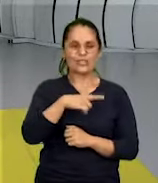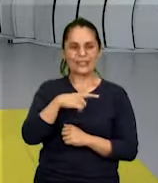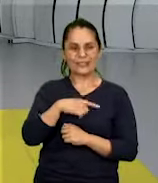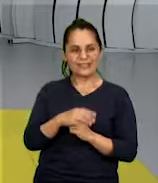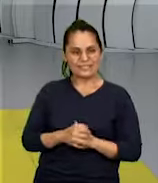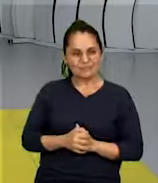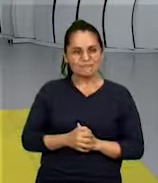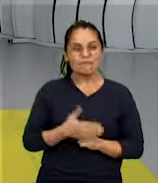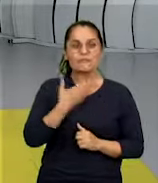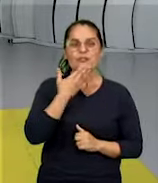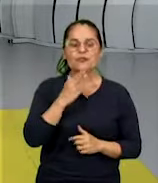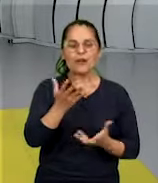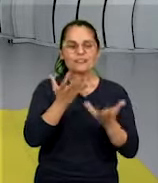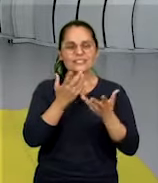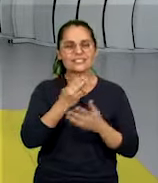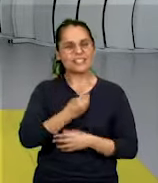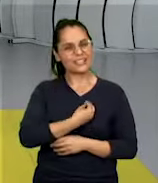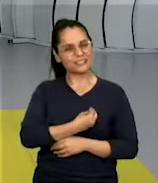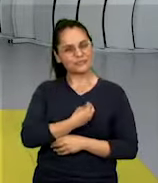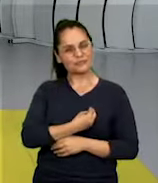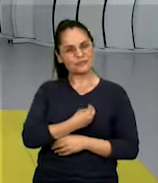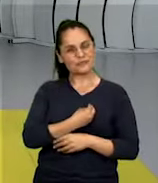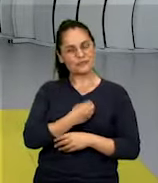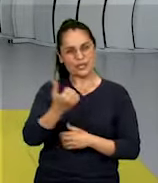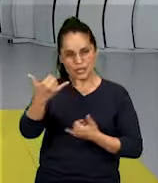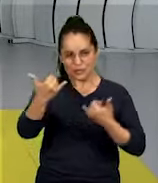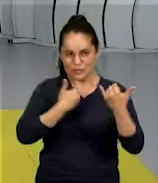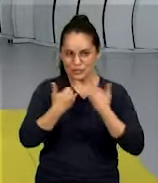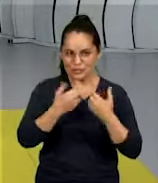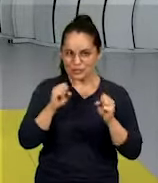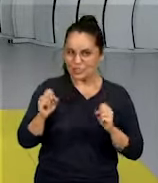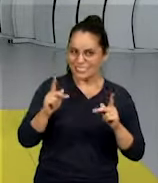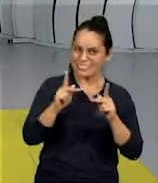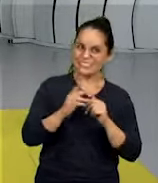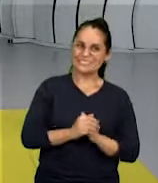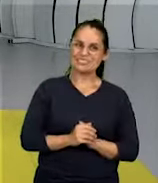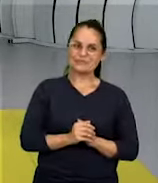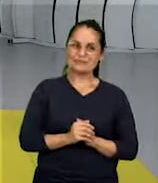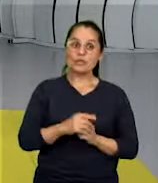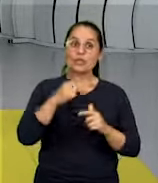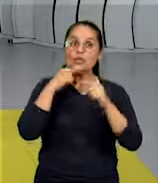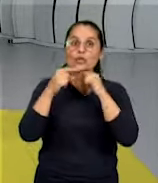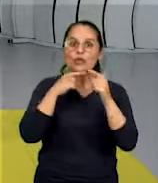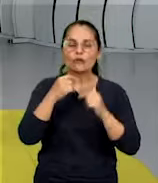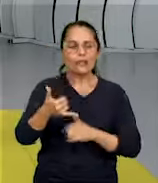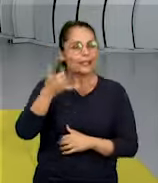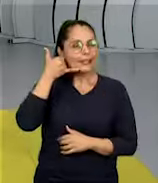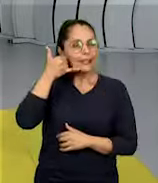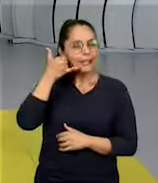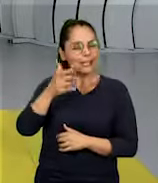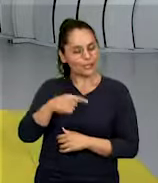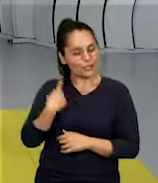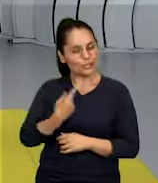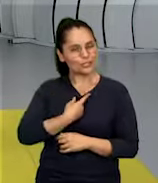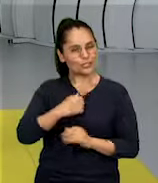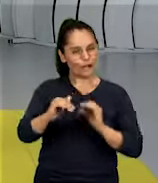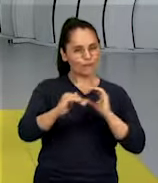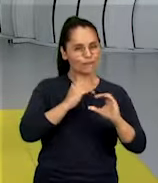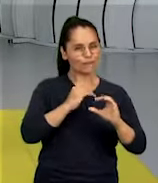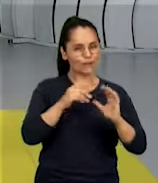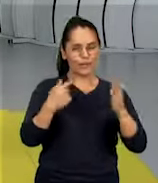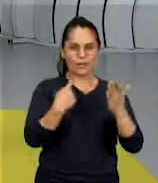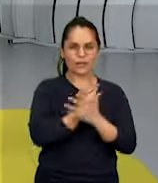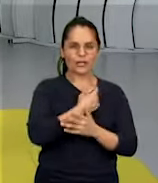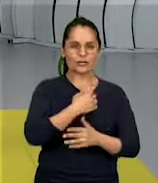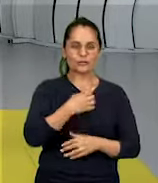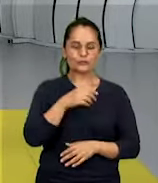que você sonha em viver e conte pra gente, belezinha? Qualquer dúvida, liga pra gente, manda sua pergunta aqui pro